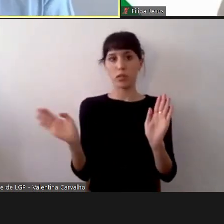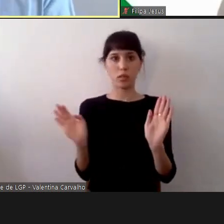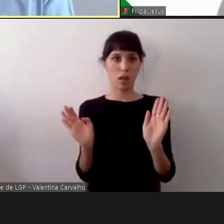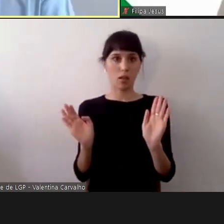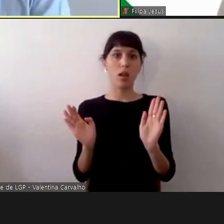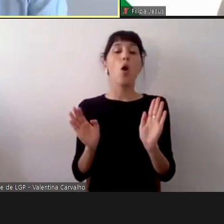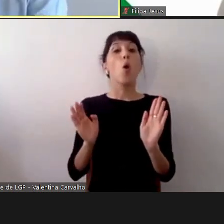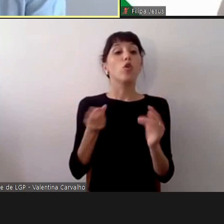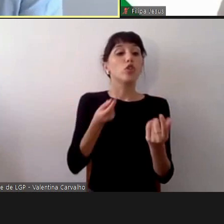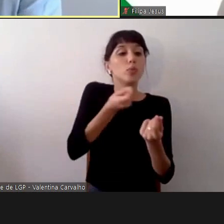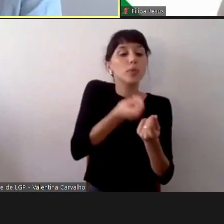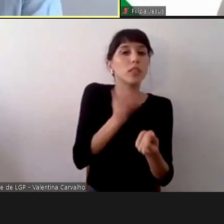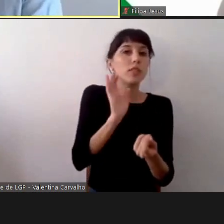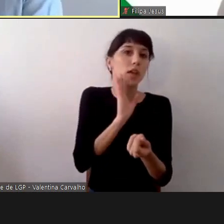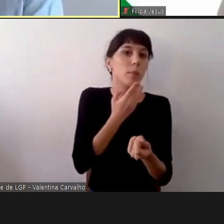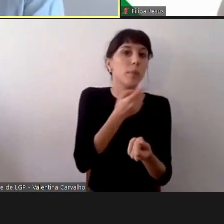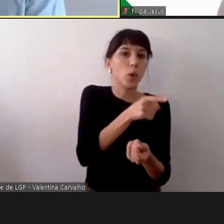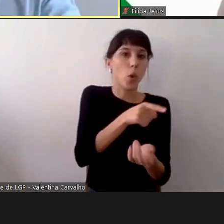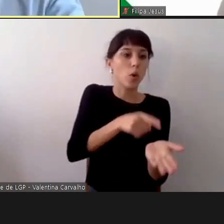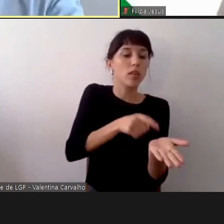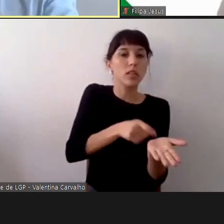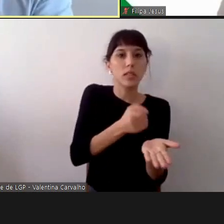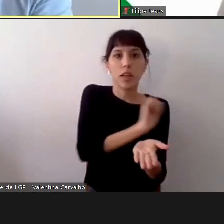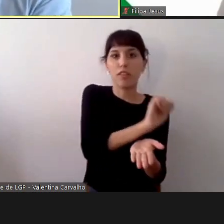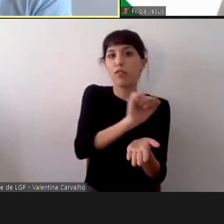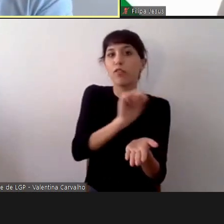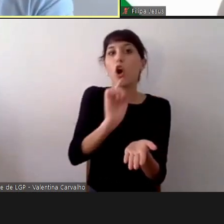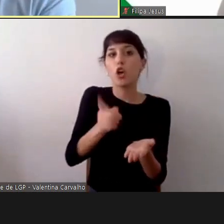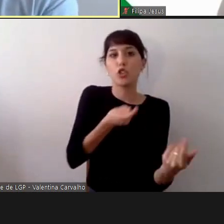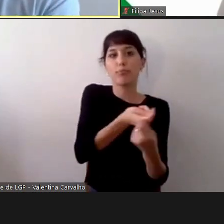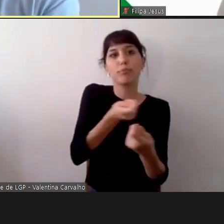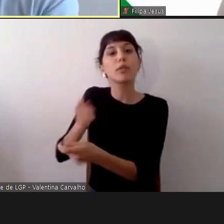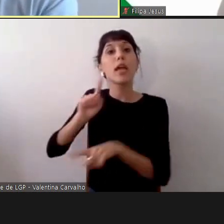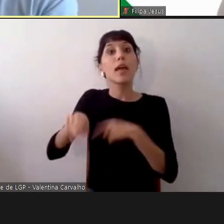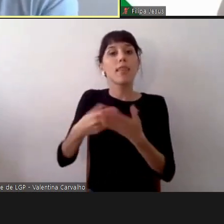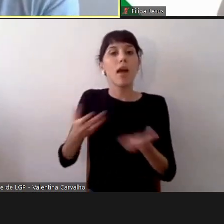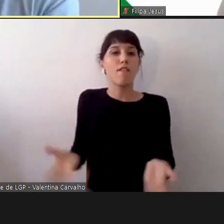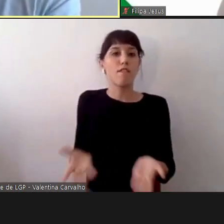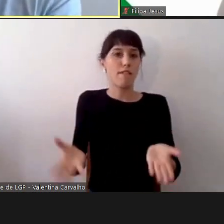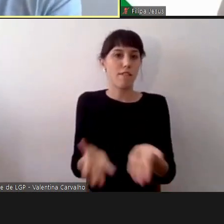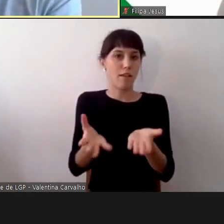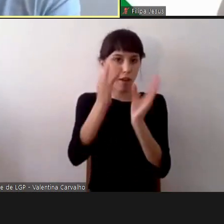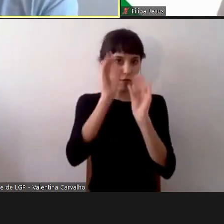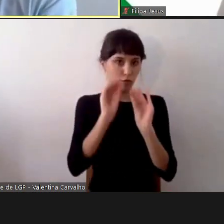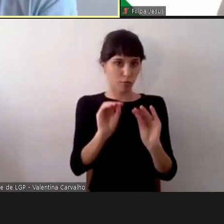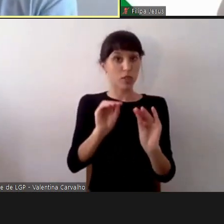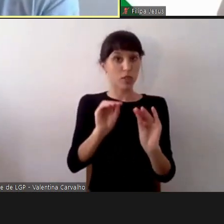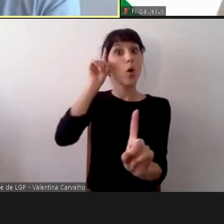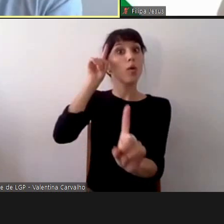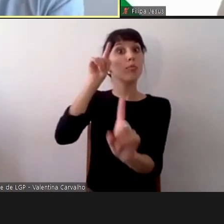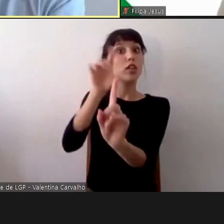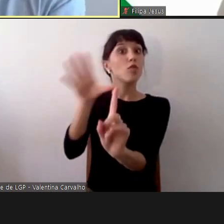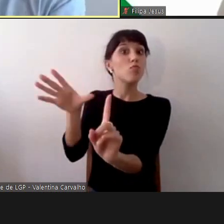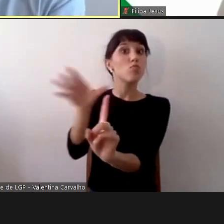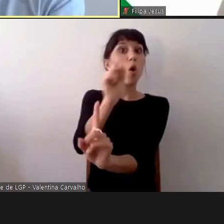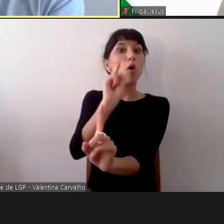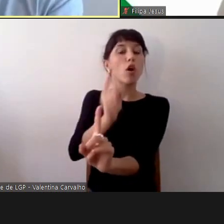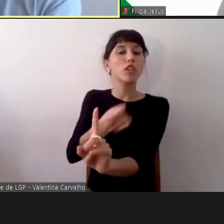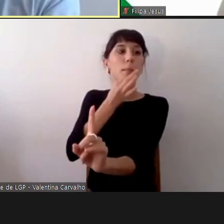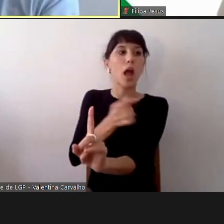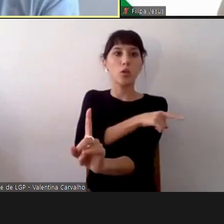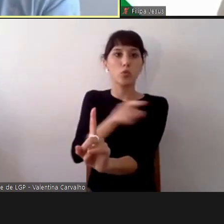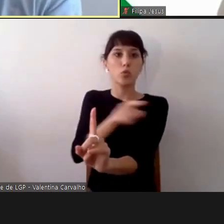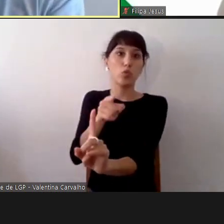adequada a cada necessidade dos trabalhadores, e depois impulsionar essa formação. E com isto chegarmos ao objetivo final de qualificar num